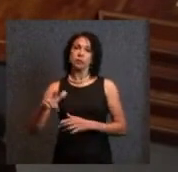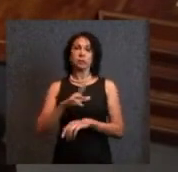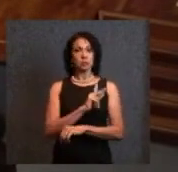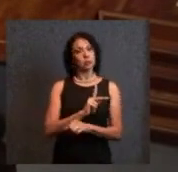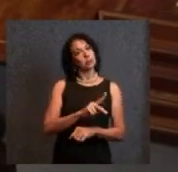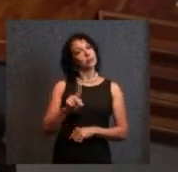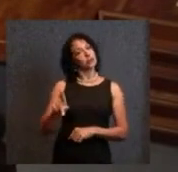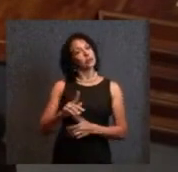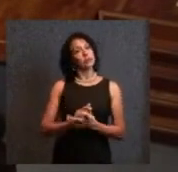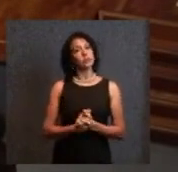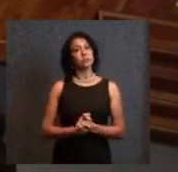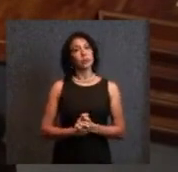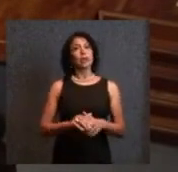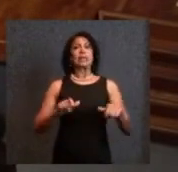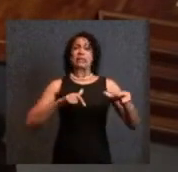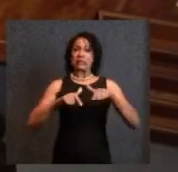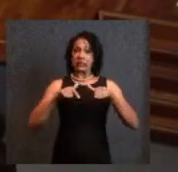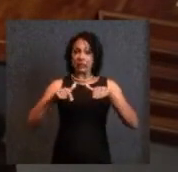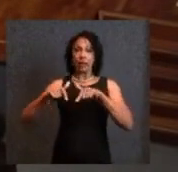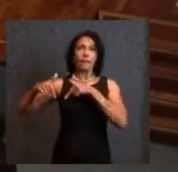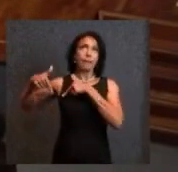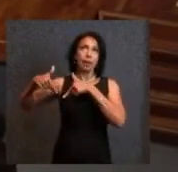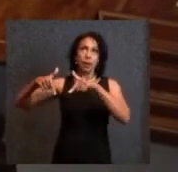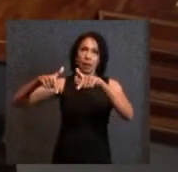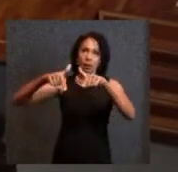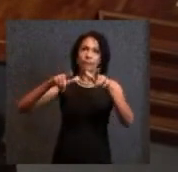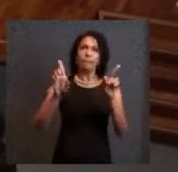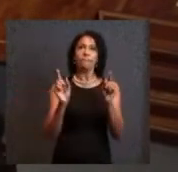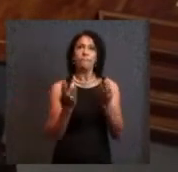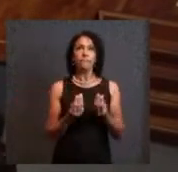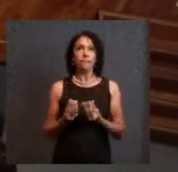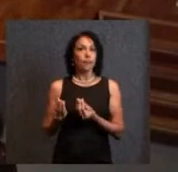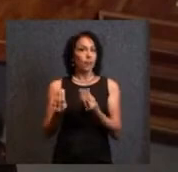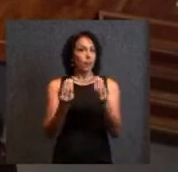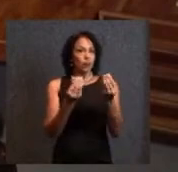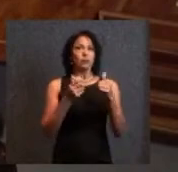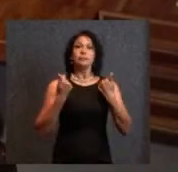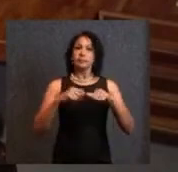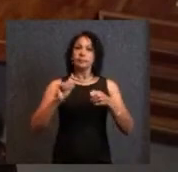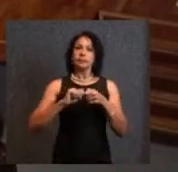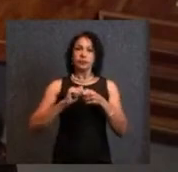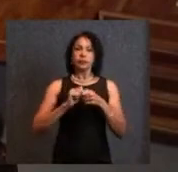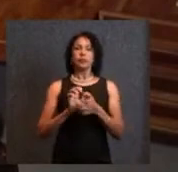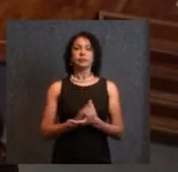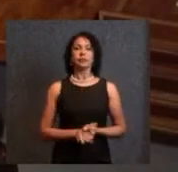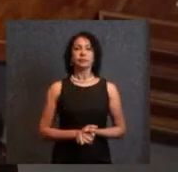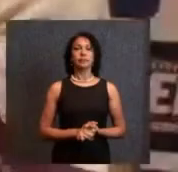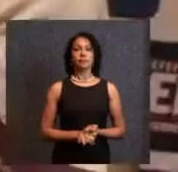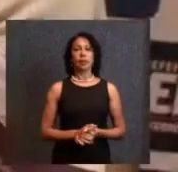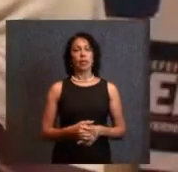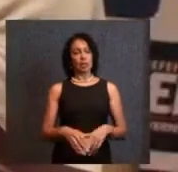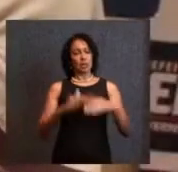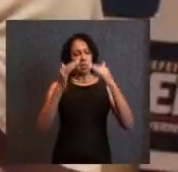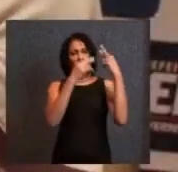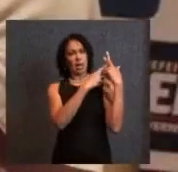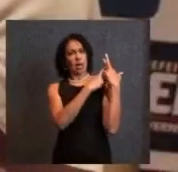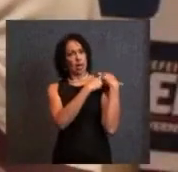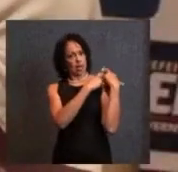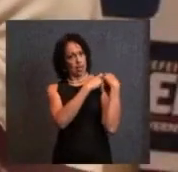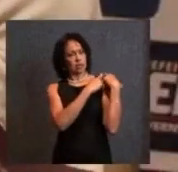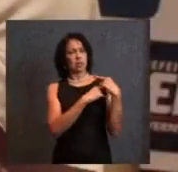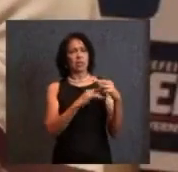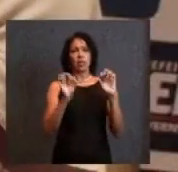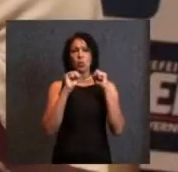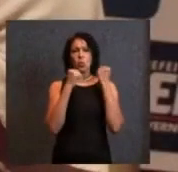quadro. Há muito o que fazer, como disse o nosso prefeito, e está sendo feito. É preciso estar cada vez mais com compromisso político-social,